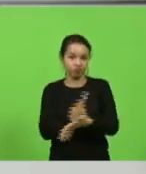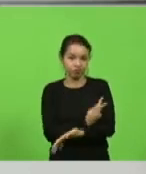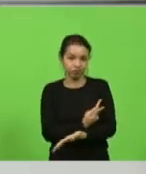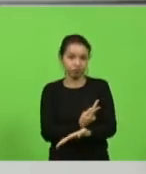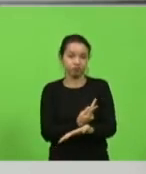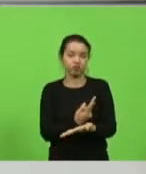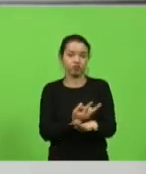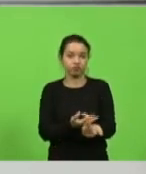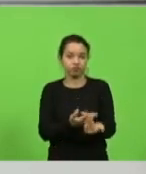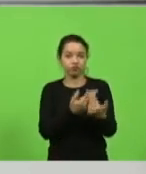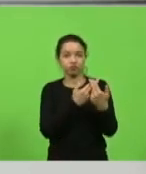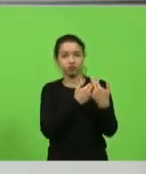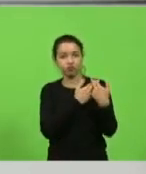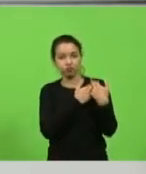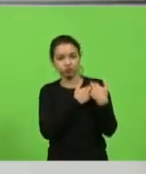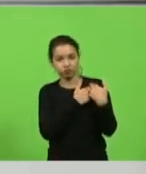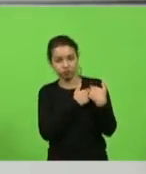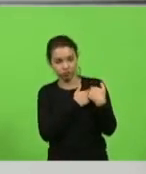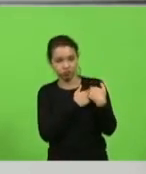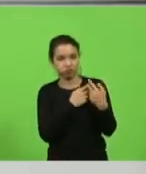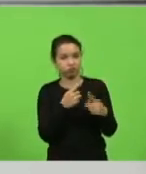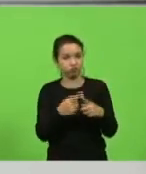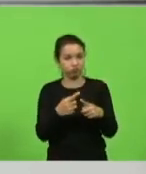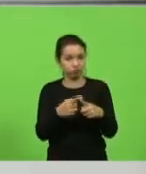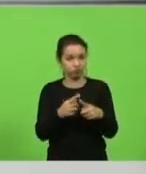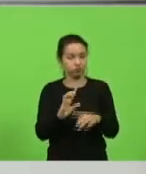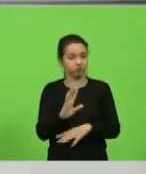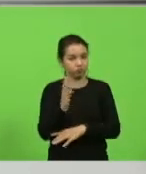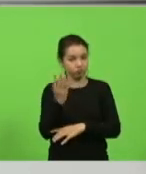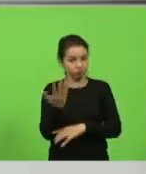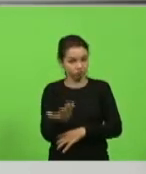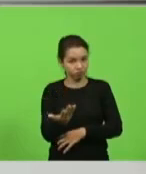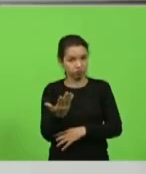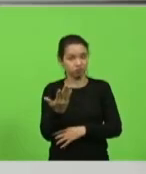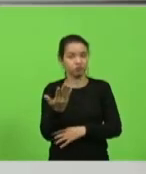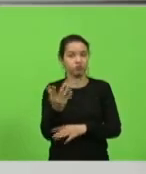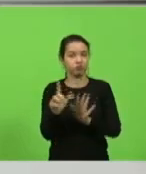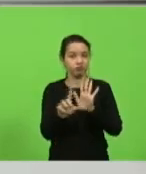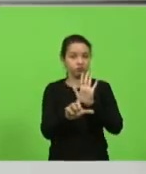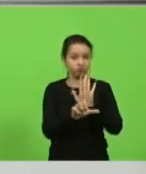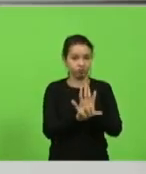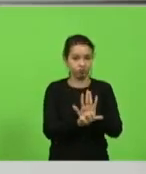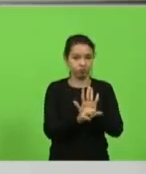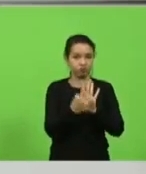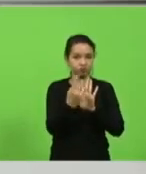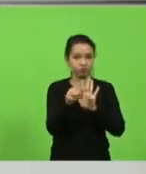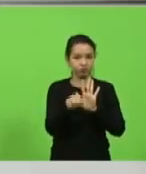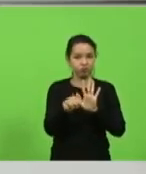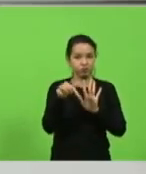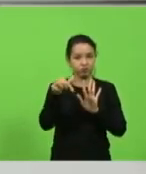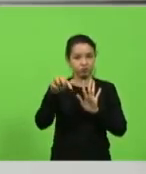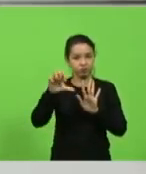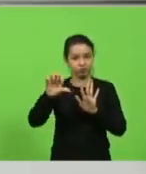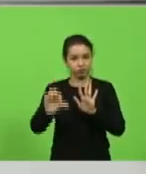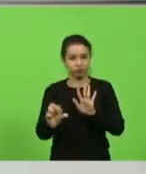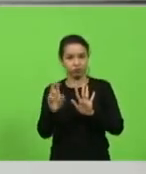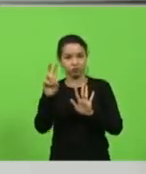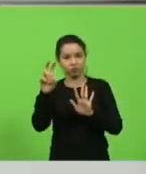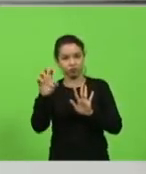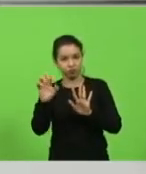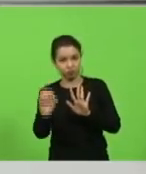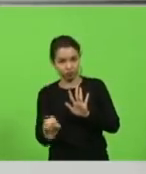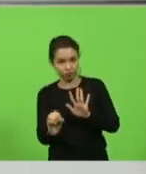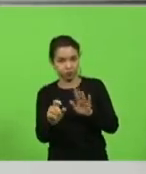a substanção do fato ao tipo previsto na Lei 1079-50 e constatada